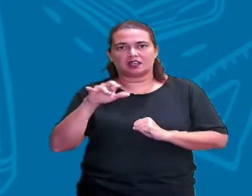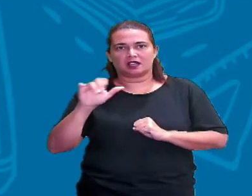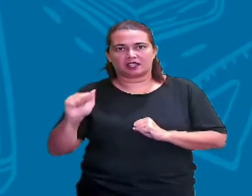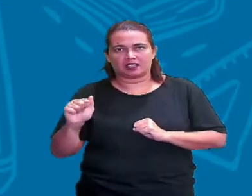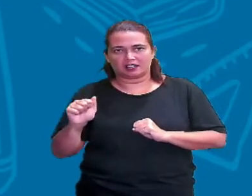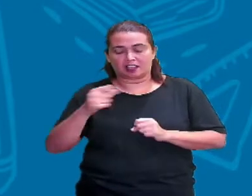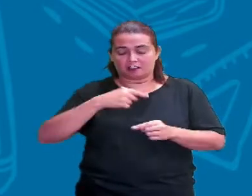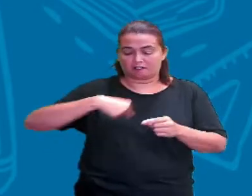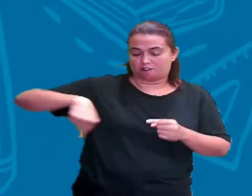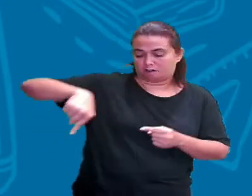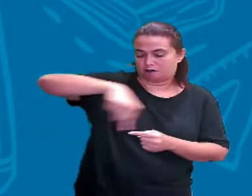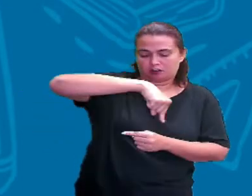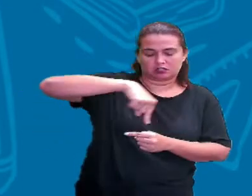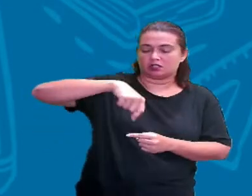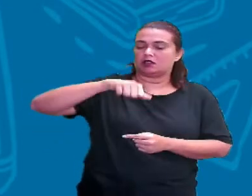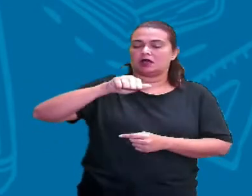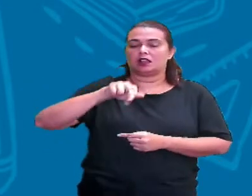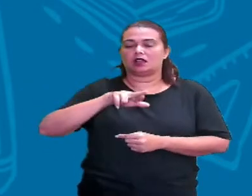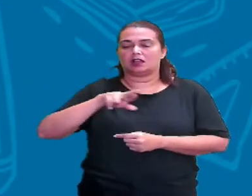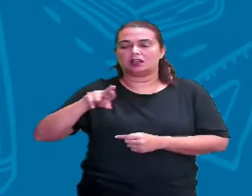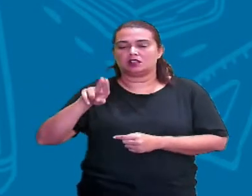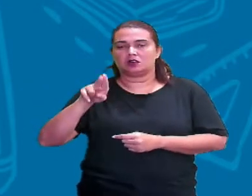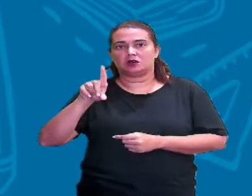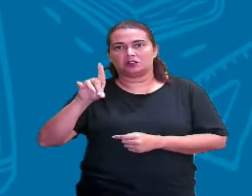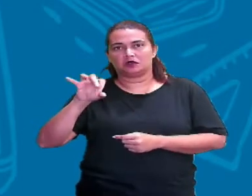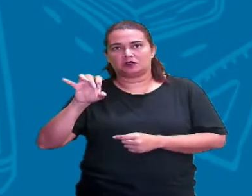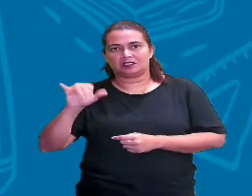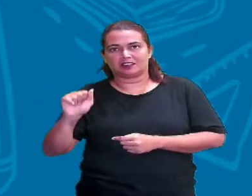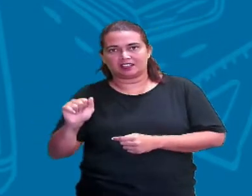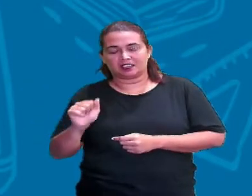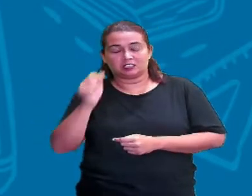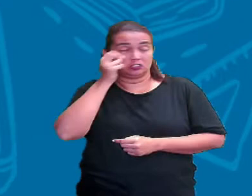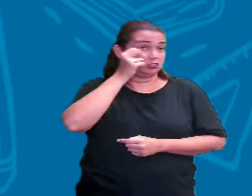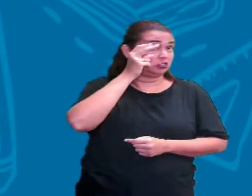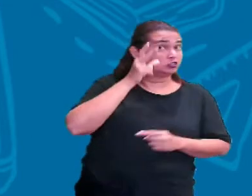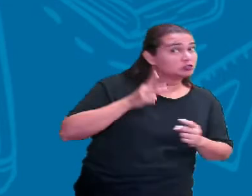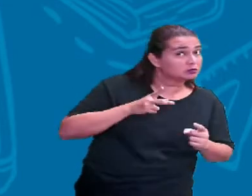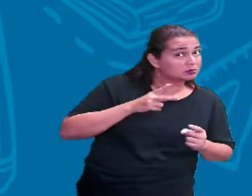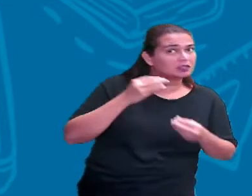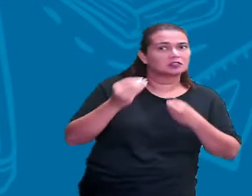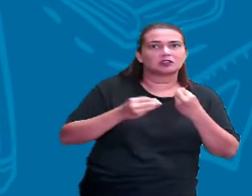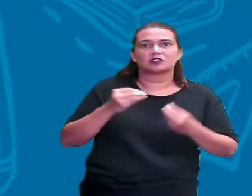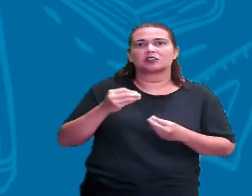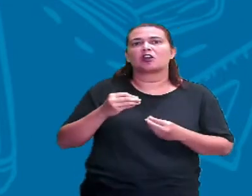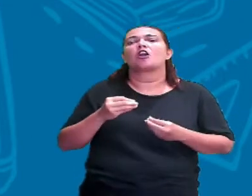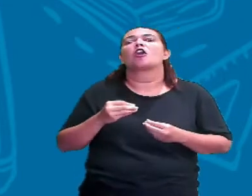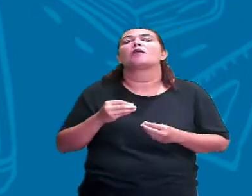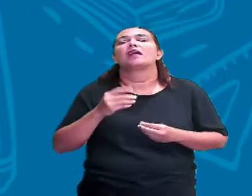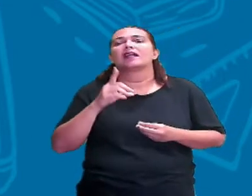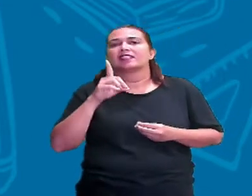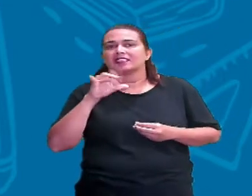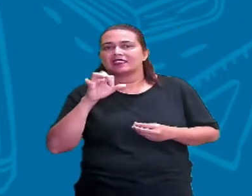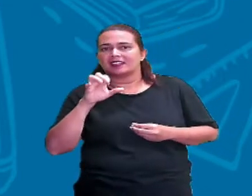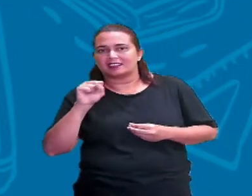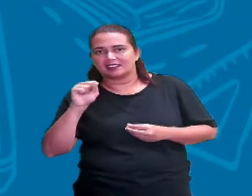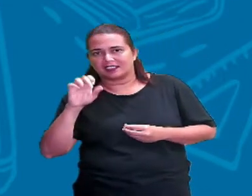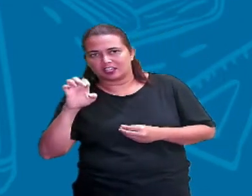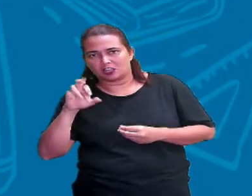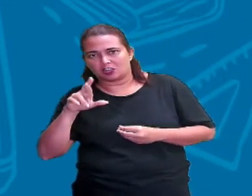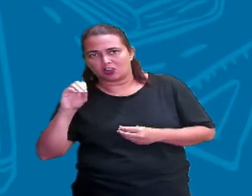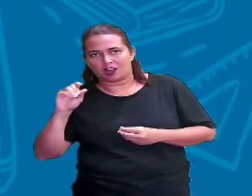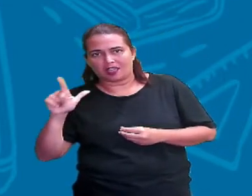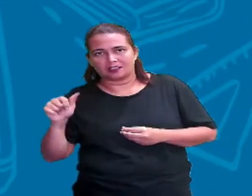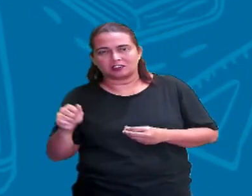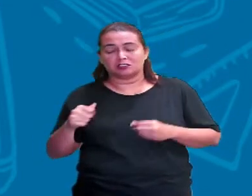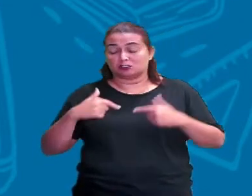arrudeia. O nordestino não é esperto, ele é desenrolado. Ele não é sortudo, ele é cagado. O